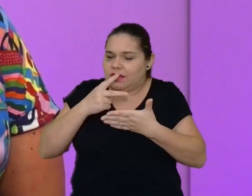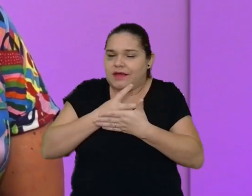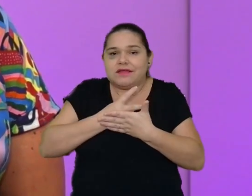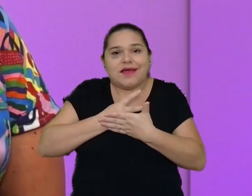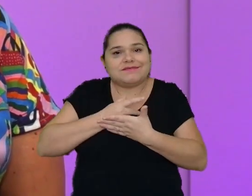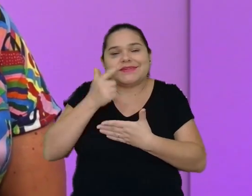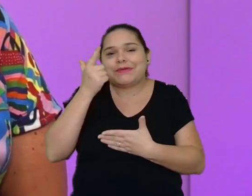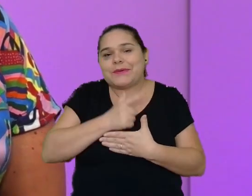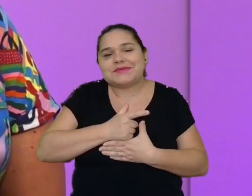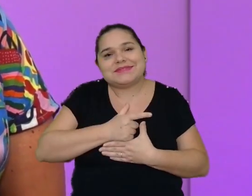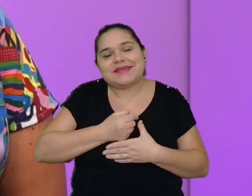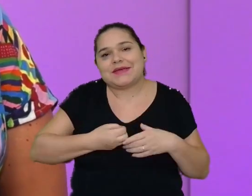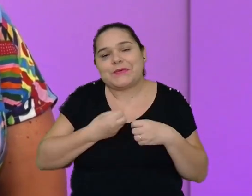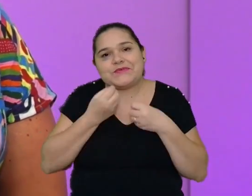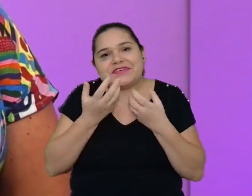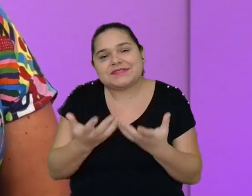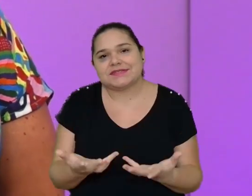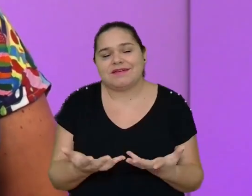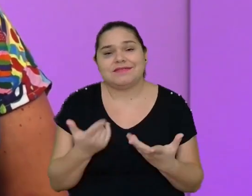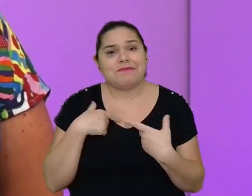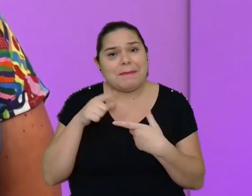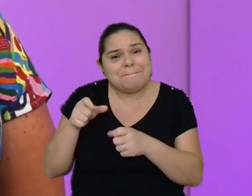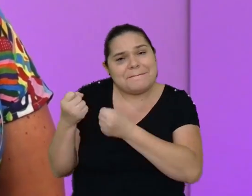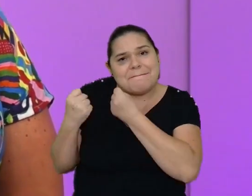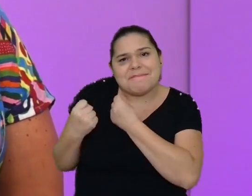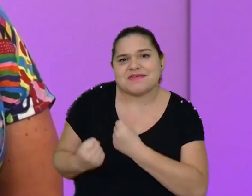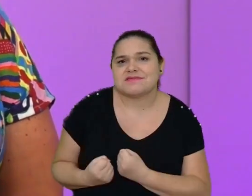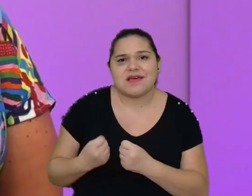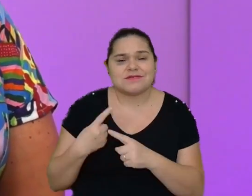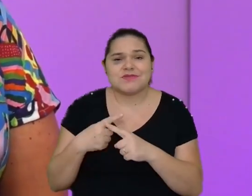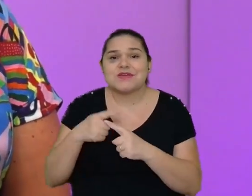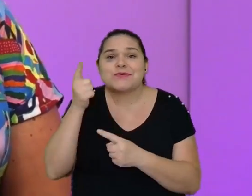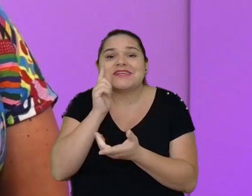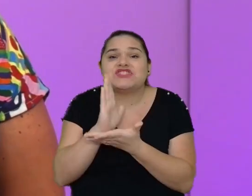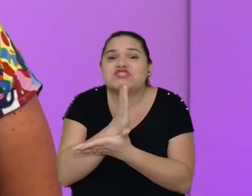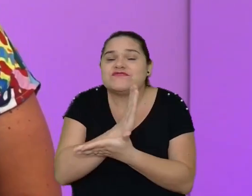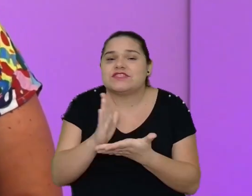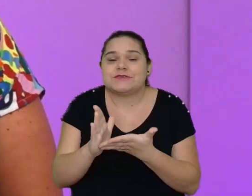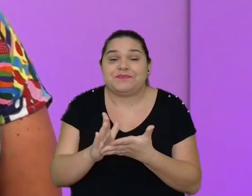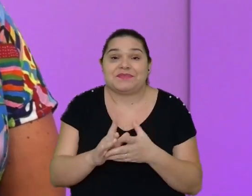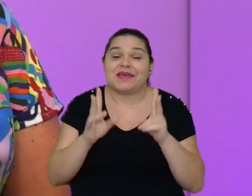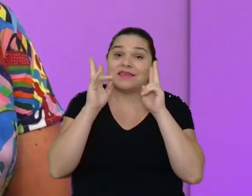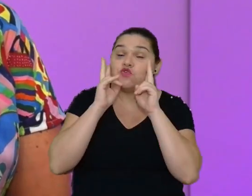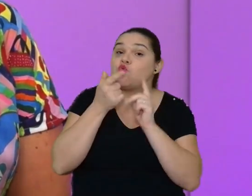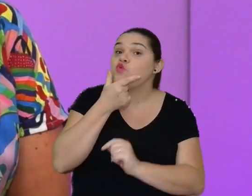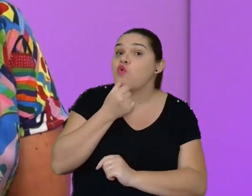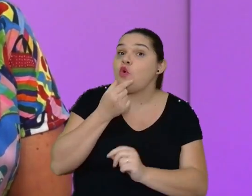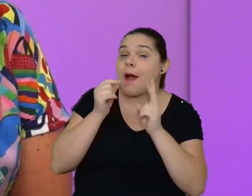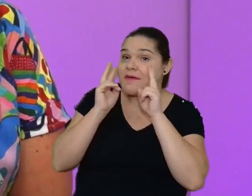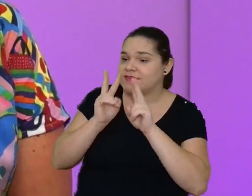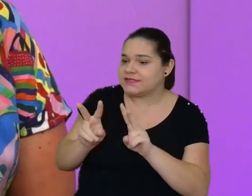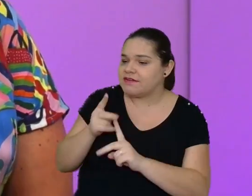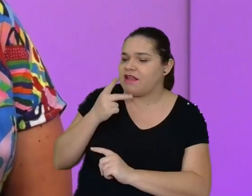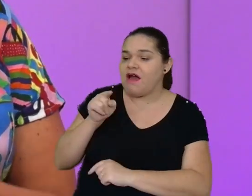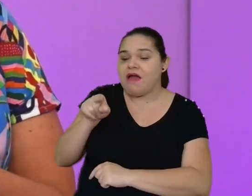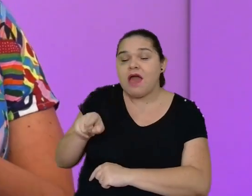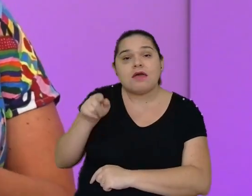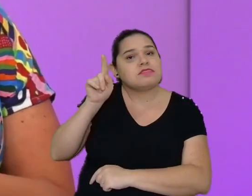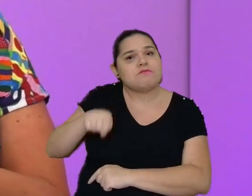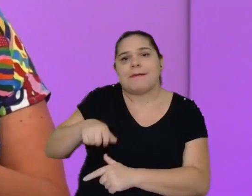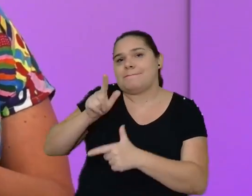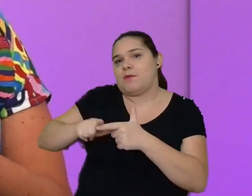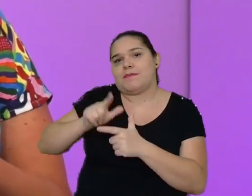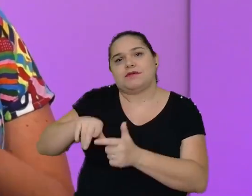Então é um peso muito grande e aí o olhar do homem é entender que não é só um problema da mulher, obviamente, né?